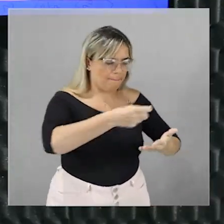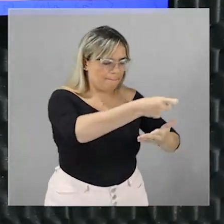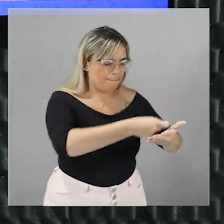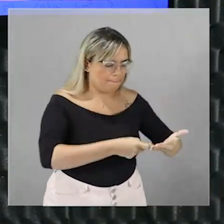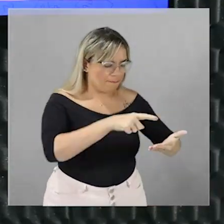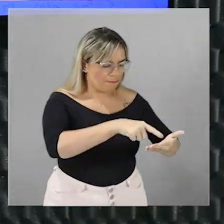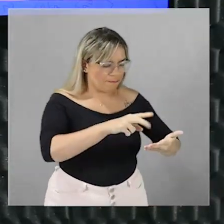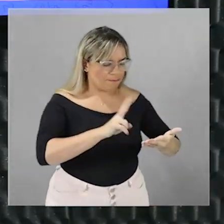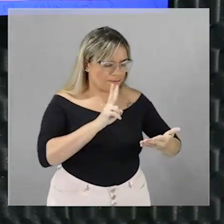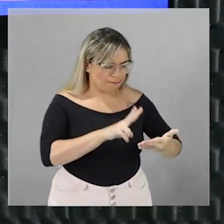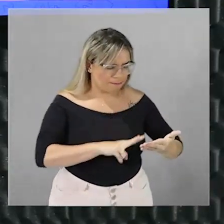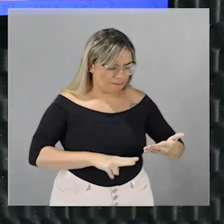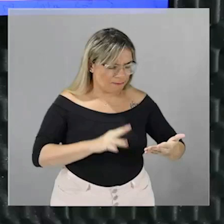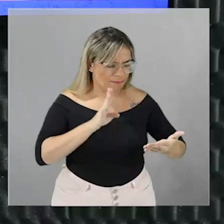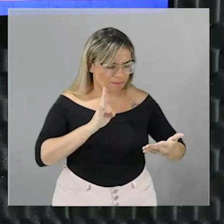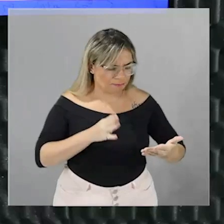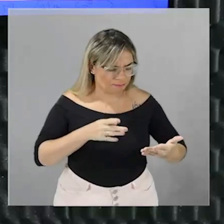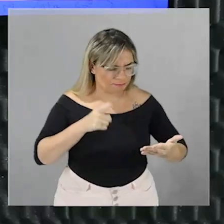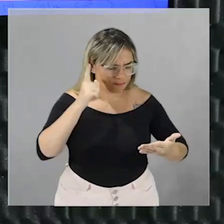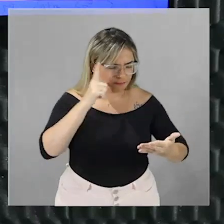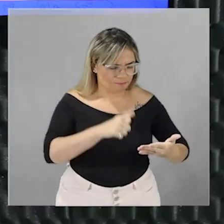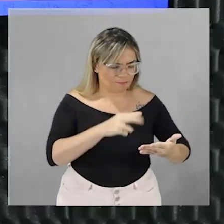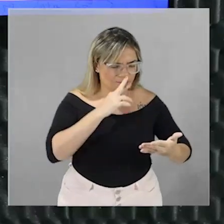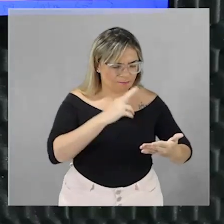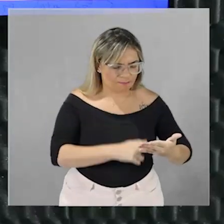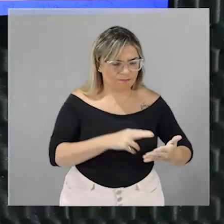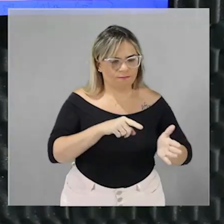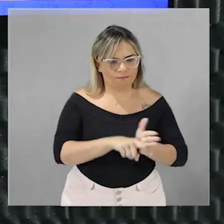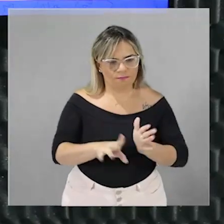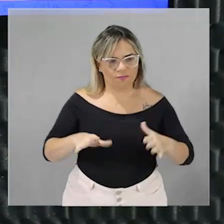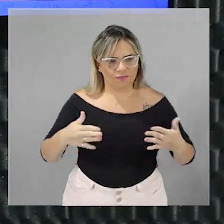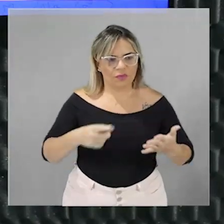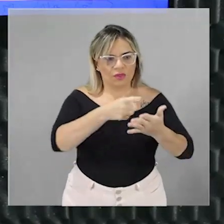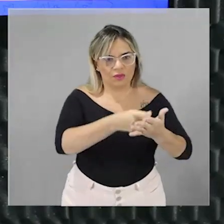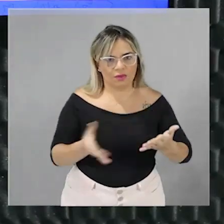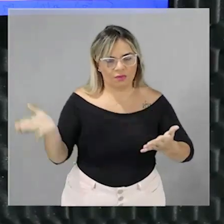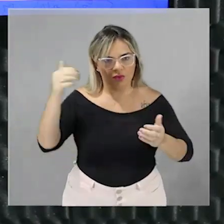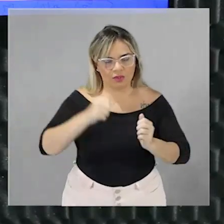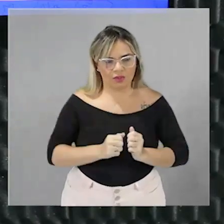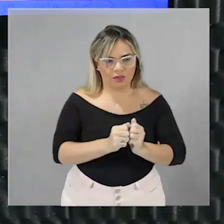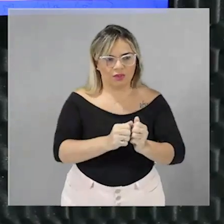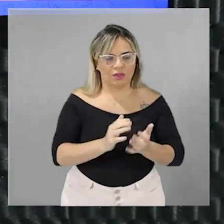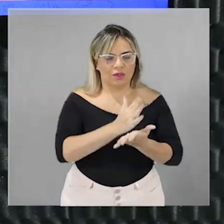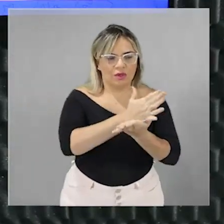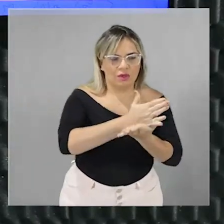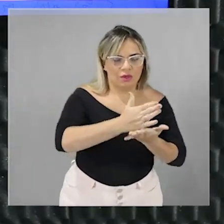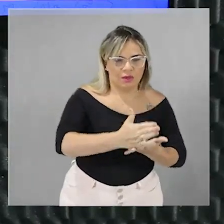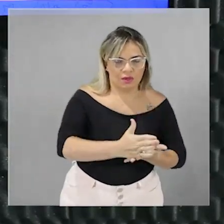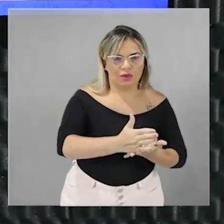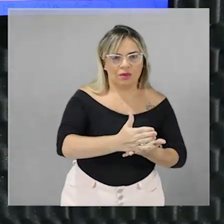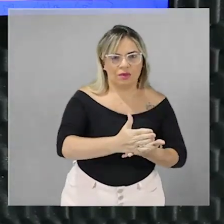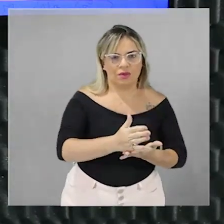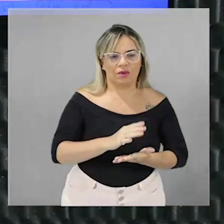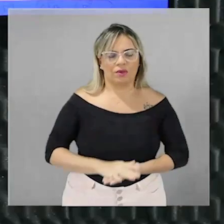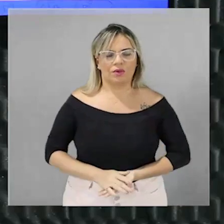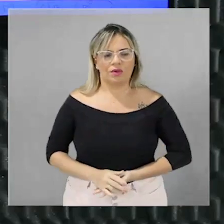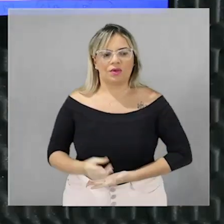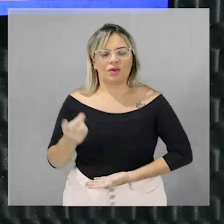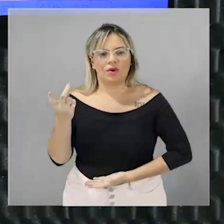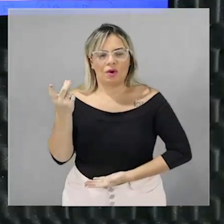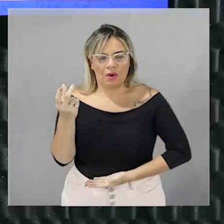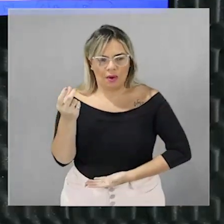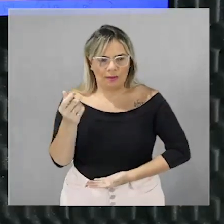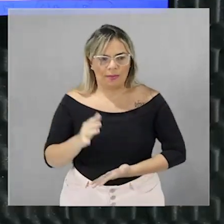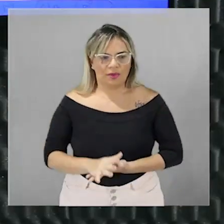de tu conseguir aí responder essa questão. Então, bora lá para o texto motivador. Ele começa dizendo o seguinte, veja bem,